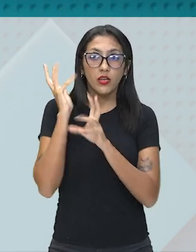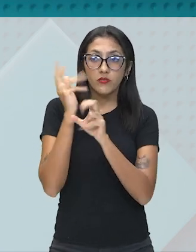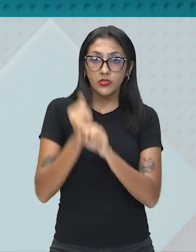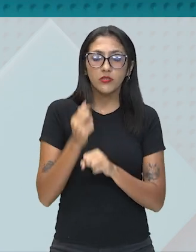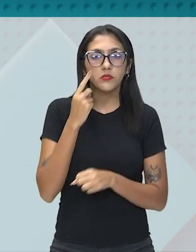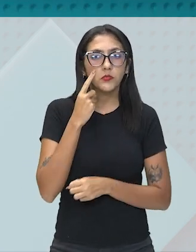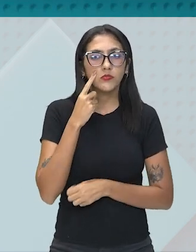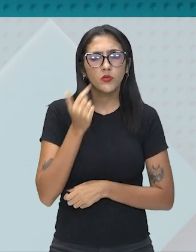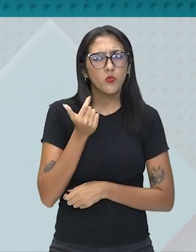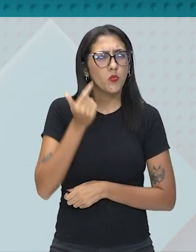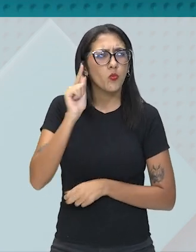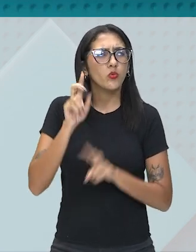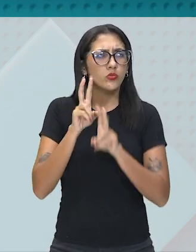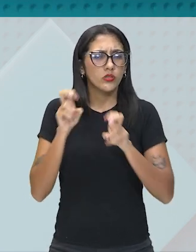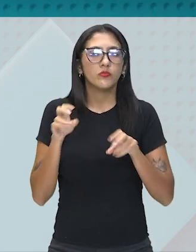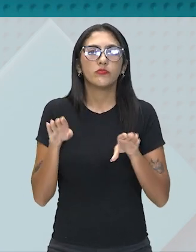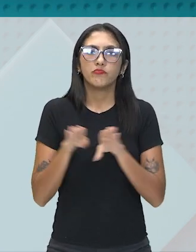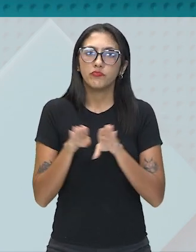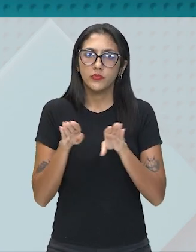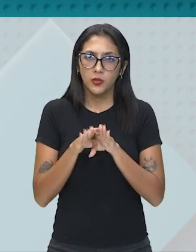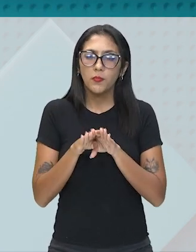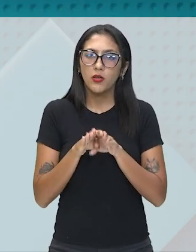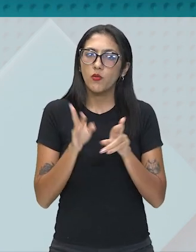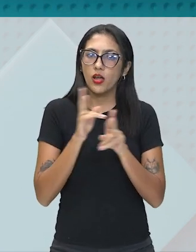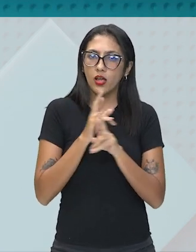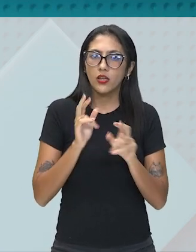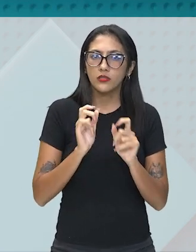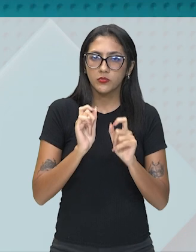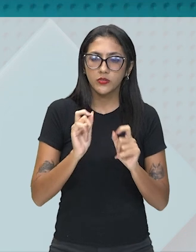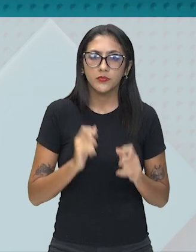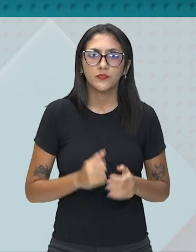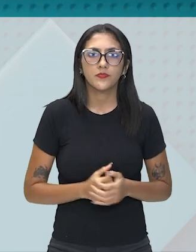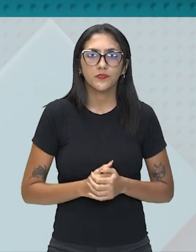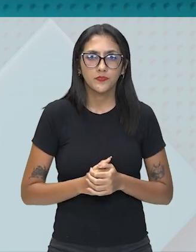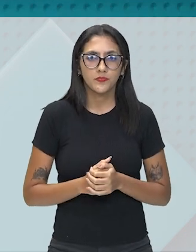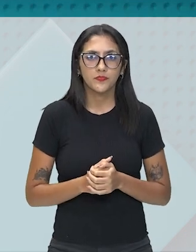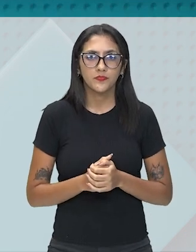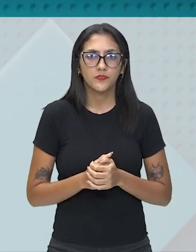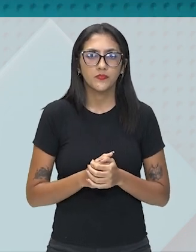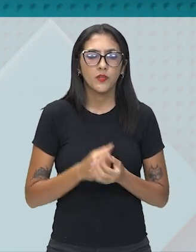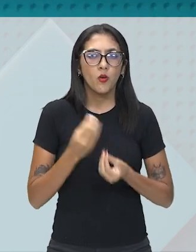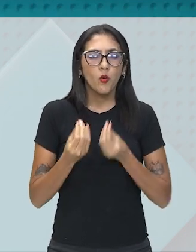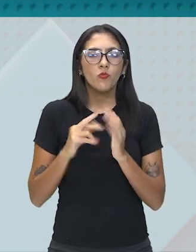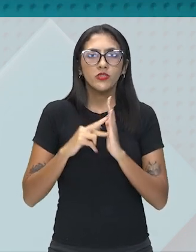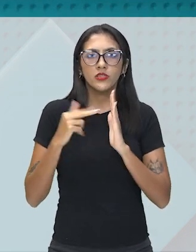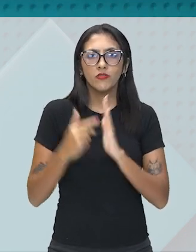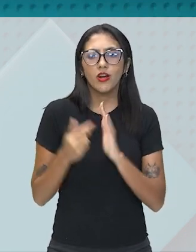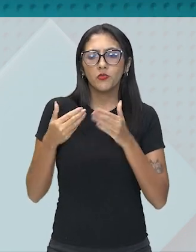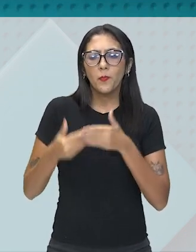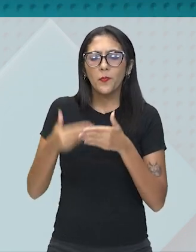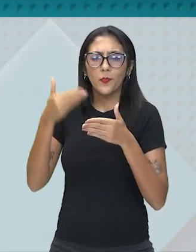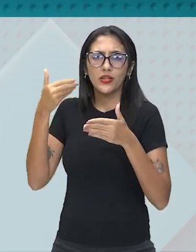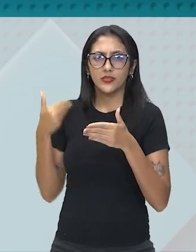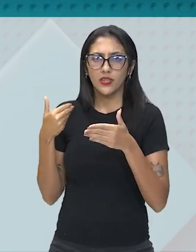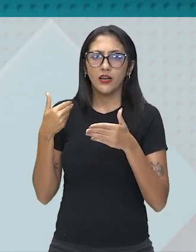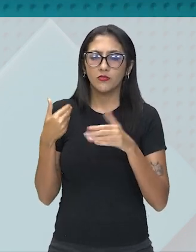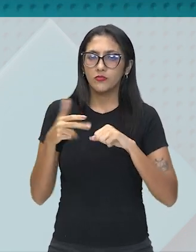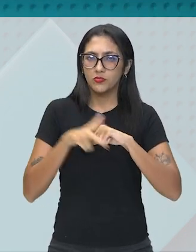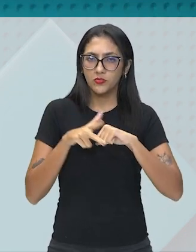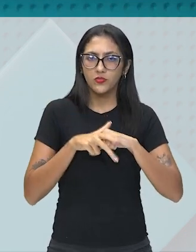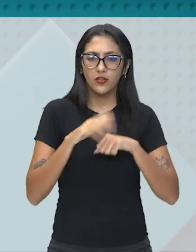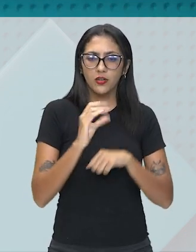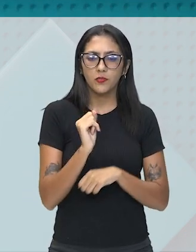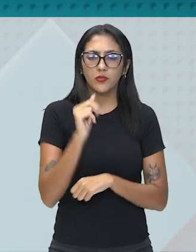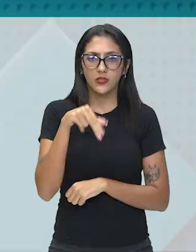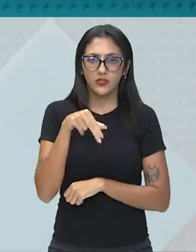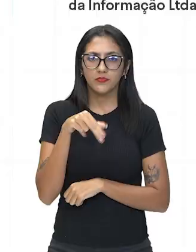assunto também relacionado ao can, que é o could, que é na forma do passado do verbo can, right?